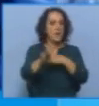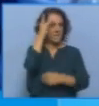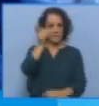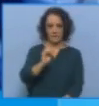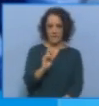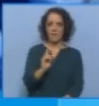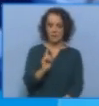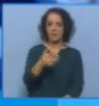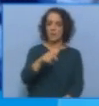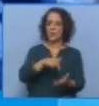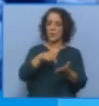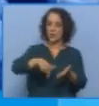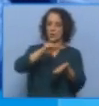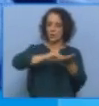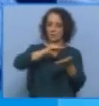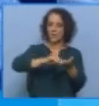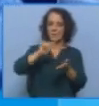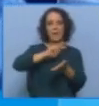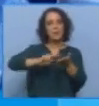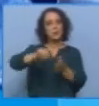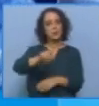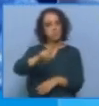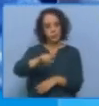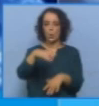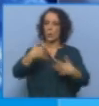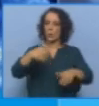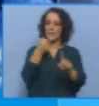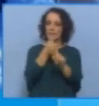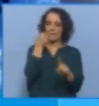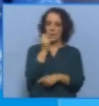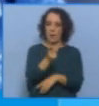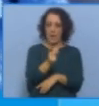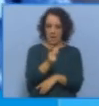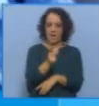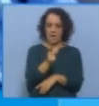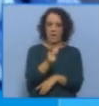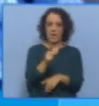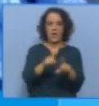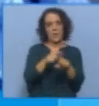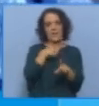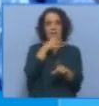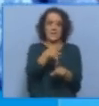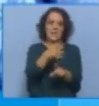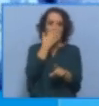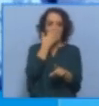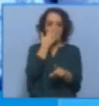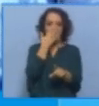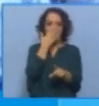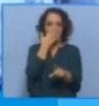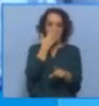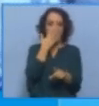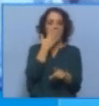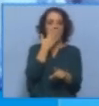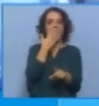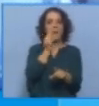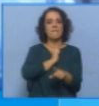acho que o Evangelho de hoje e a primeira leitura são realmente um desafio de não ficarmos, deixe-me dizer assim, instalados nos nossos pequenos